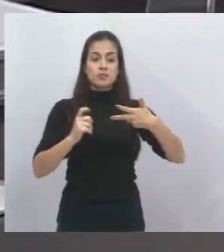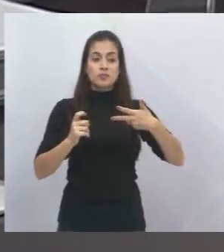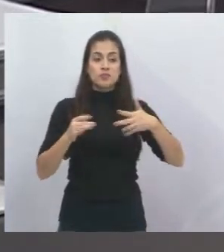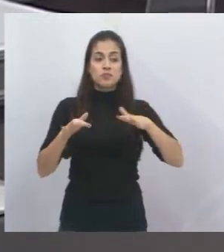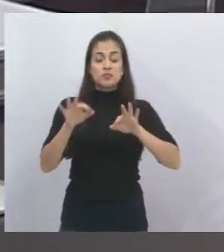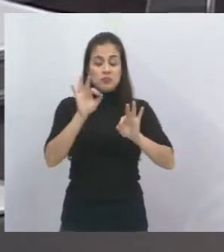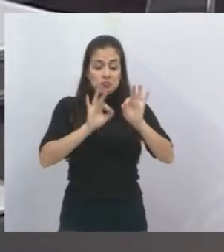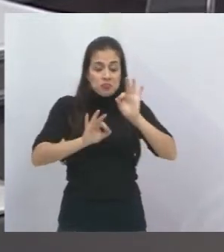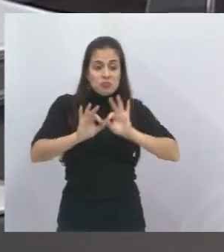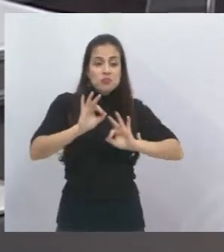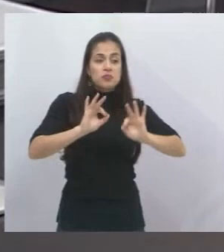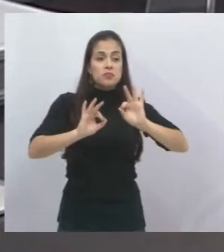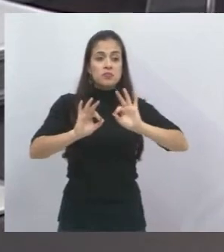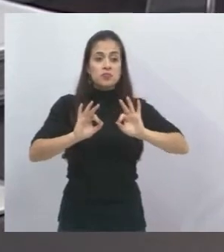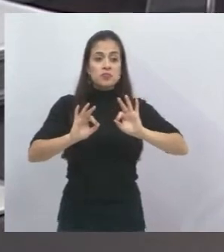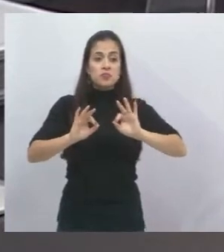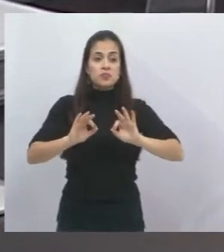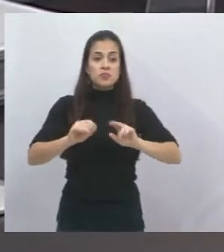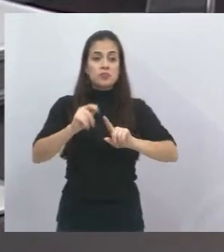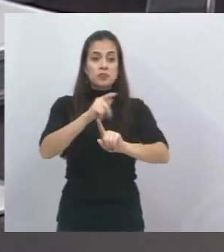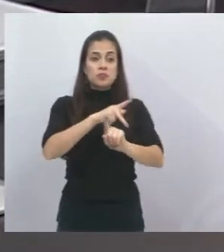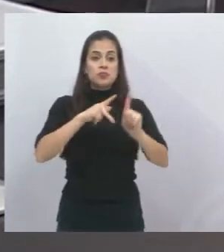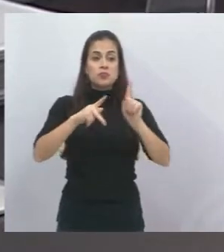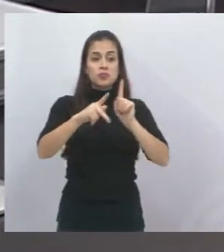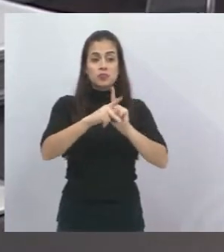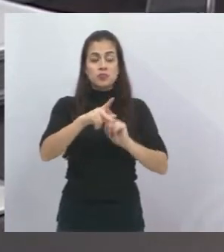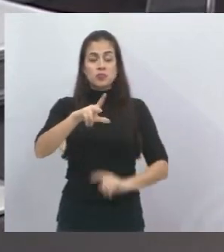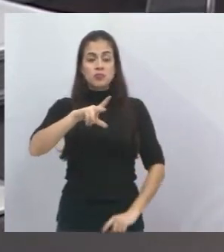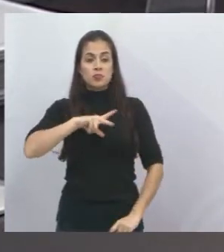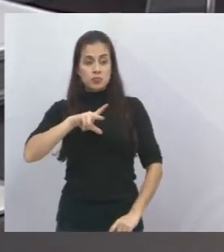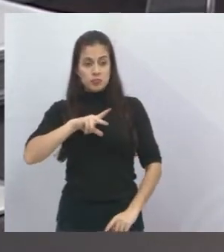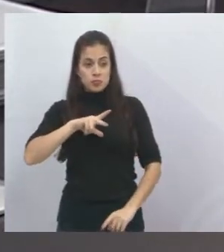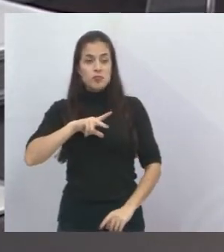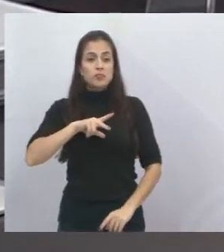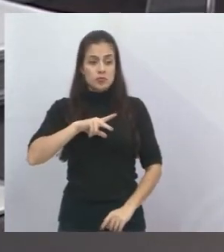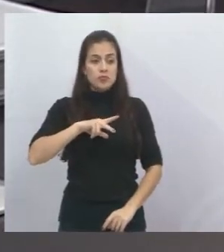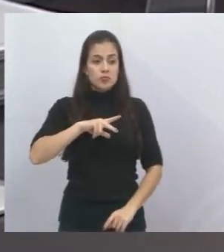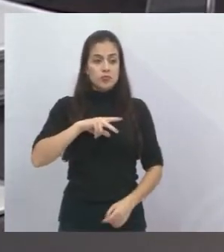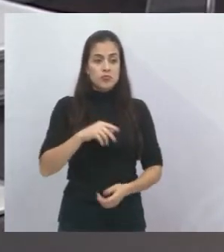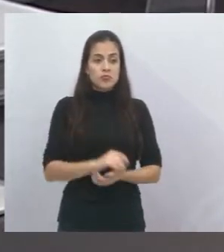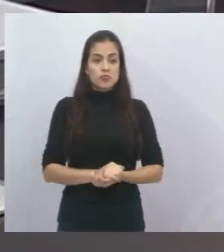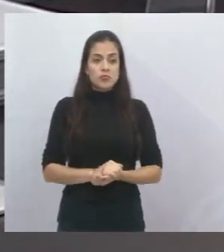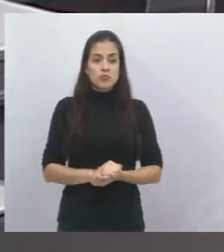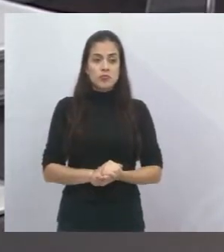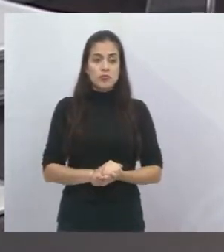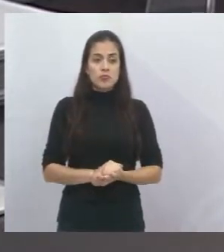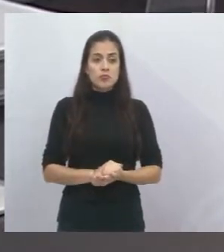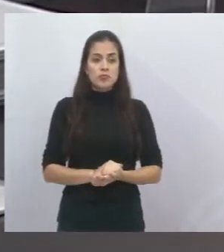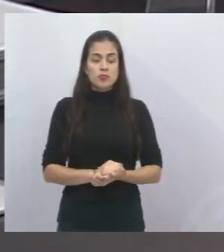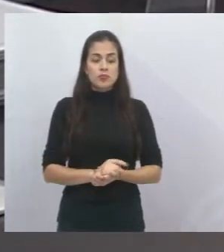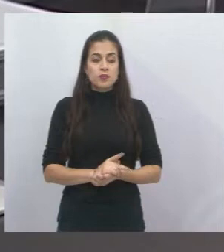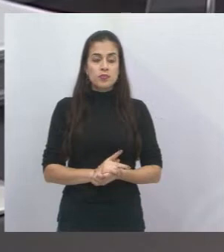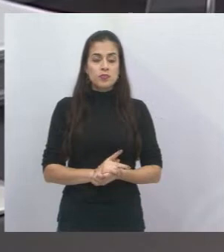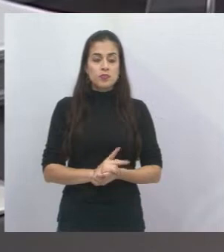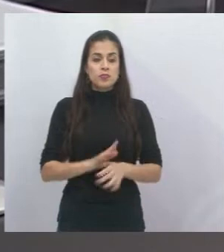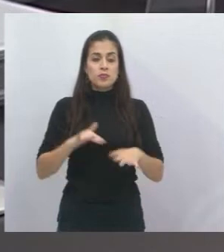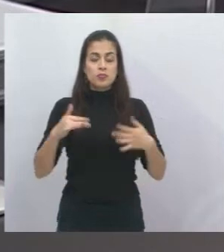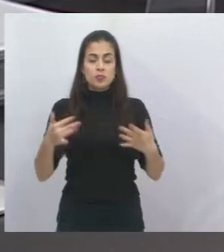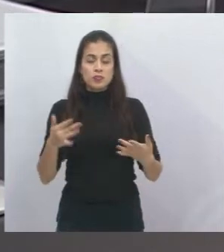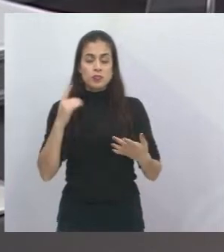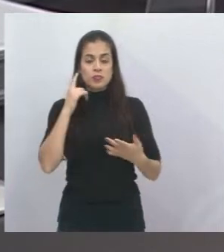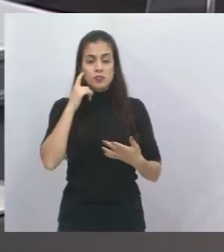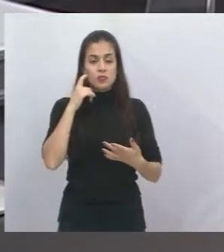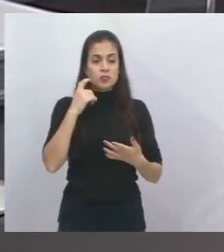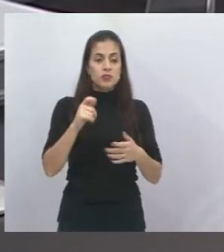do respectivo regime próprio de previdência. Então, a gente não tinha como fugir disso. No mais, foi de grande valia, como não podia ser diferente,